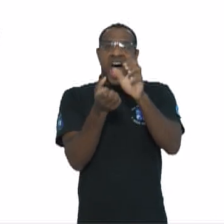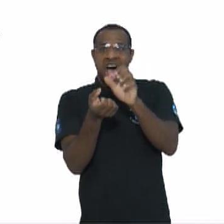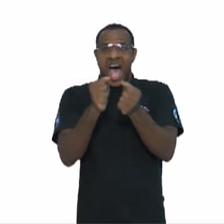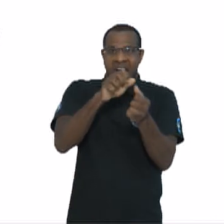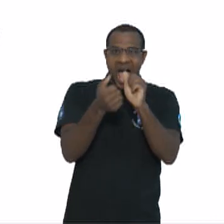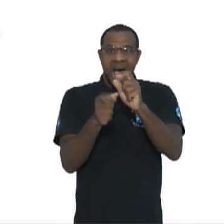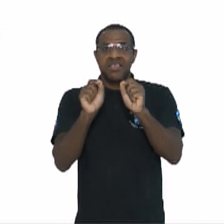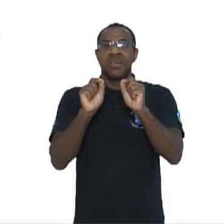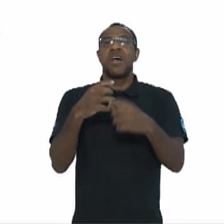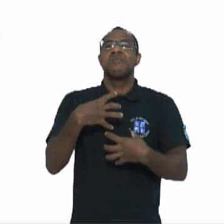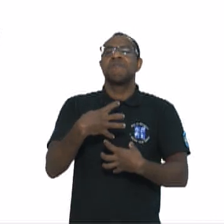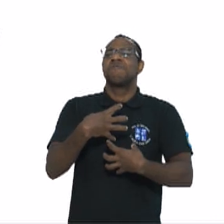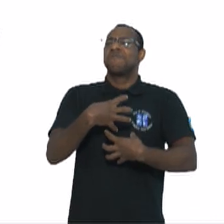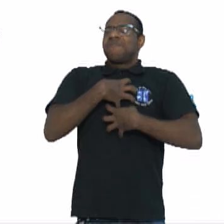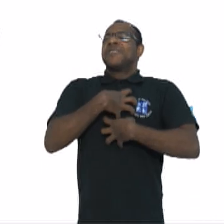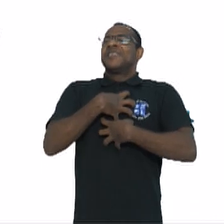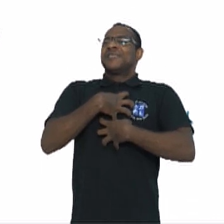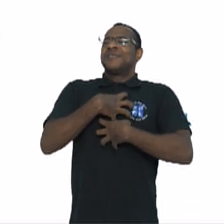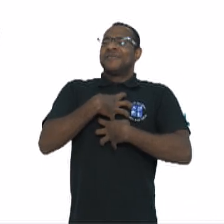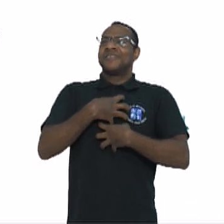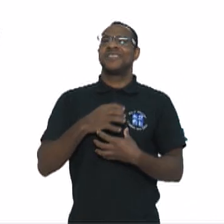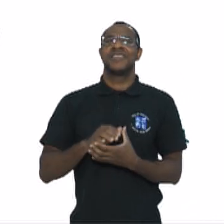sentimento.